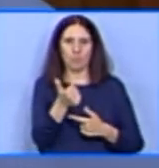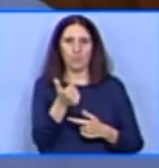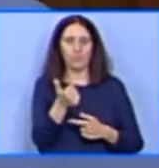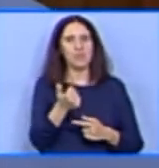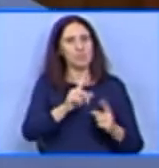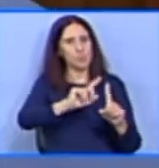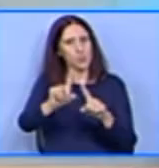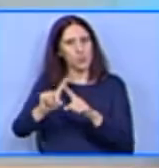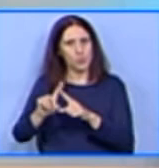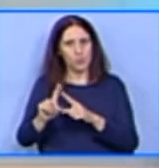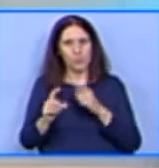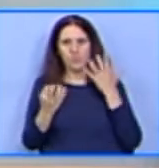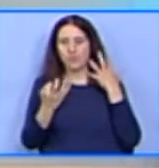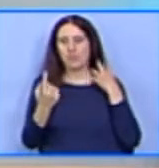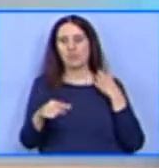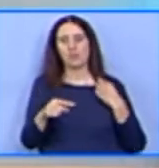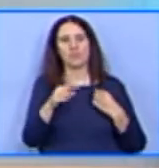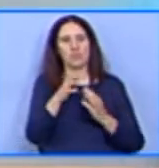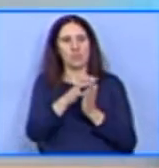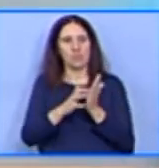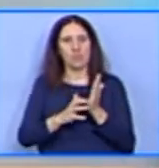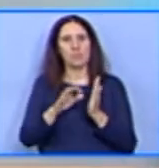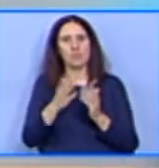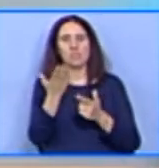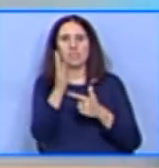do Evangelho, mas este é um bom exemplo daquilo que